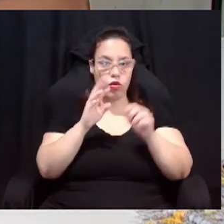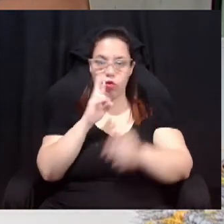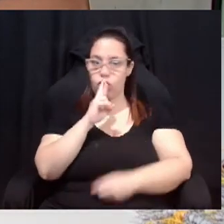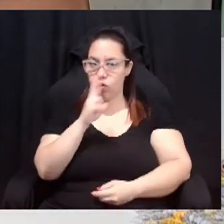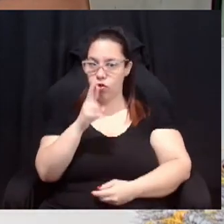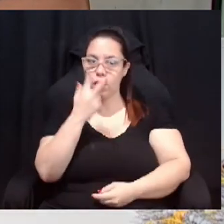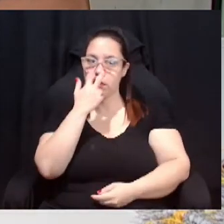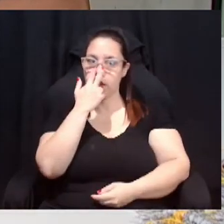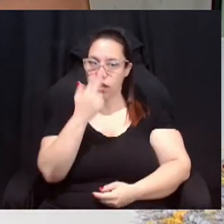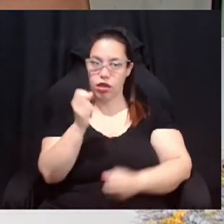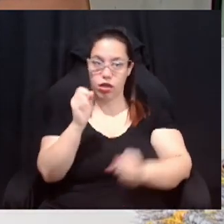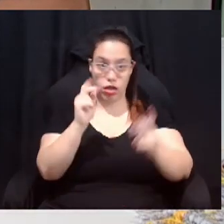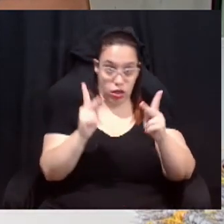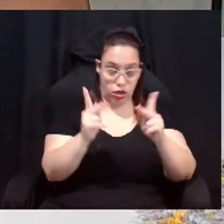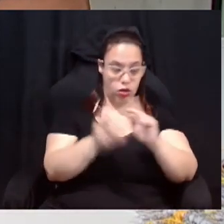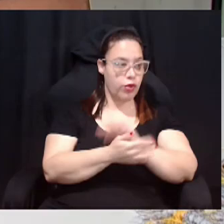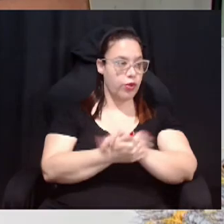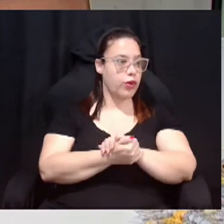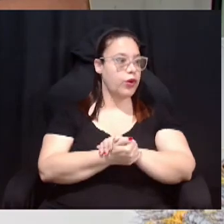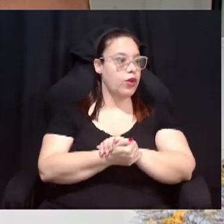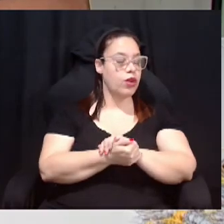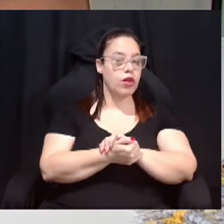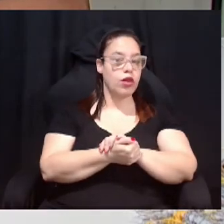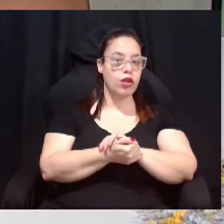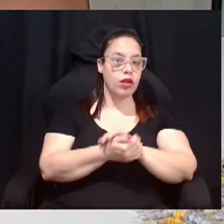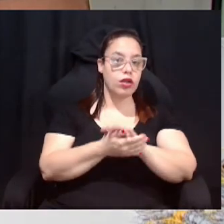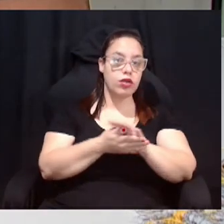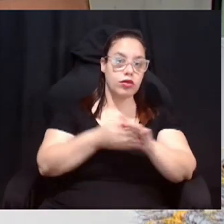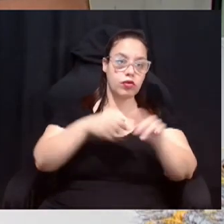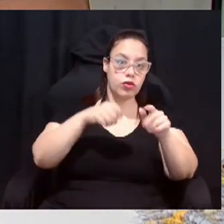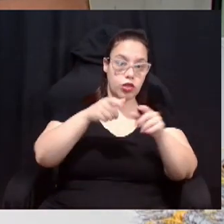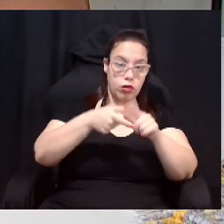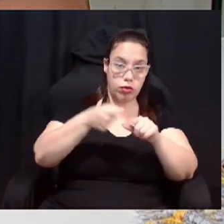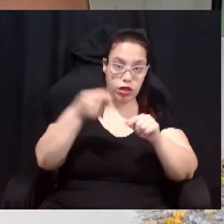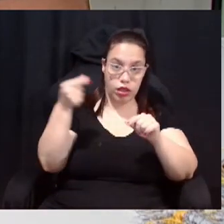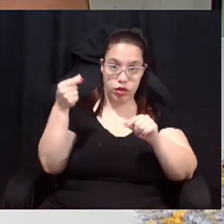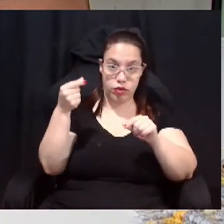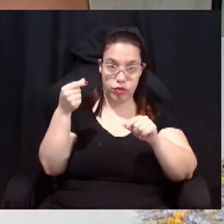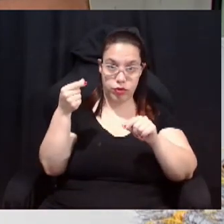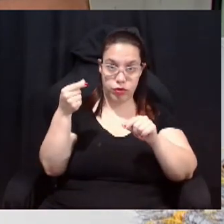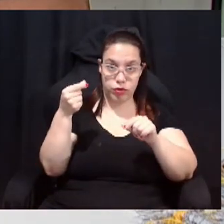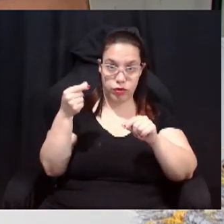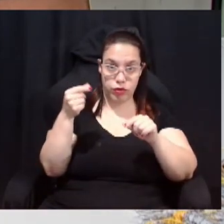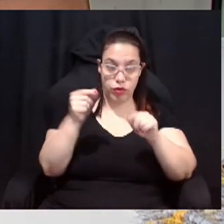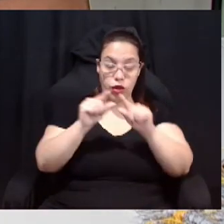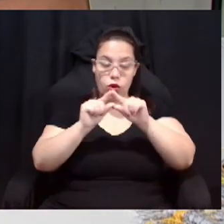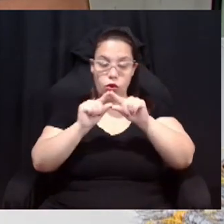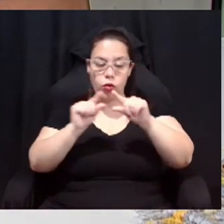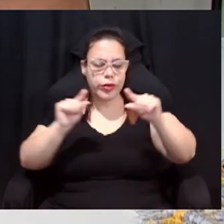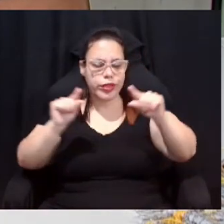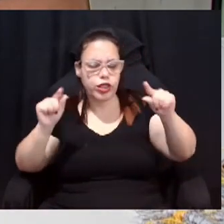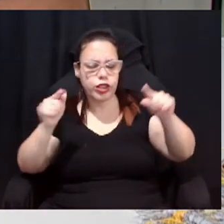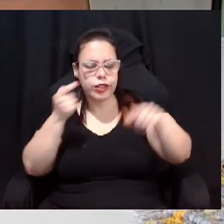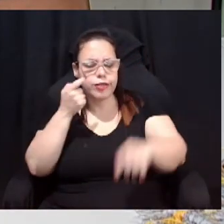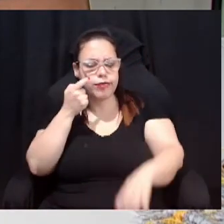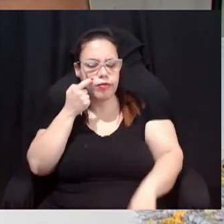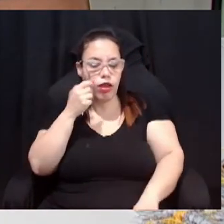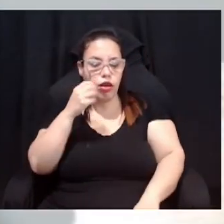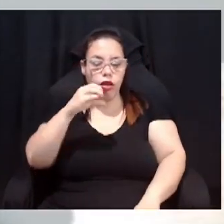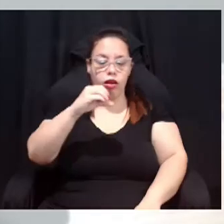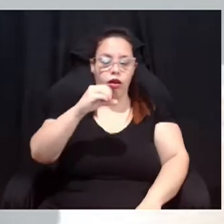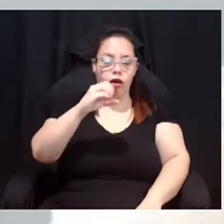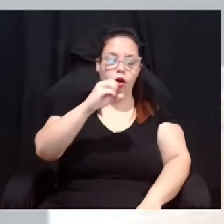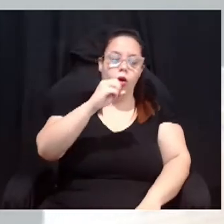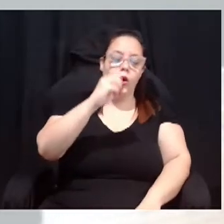tá bom? Tá. A gente vai pegar o barbante numa medida de 90 centímetros,